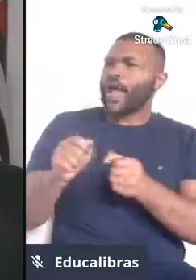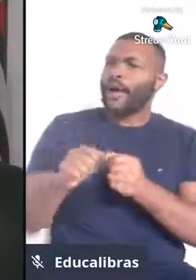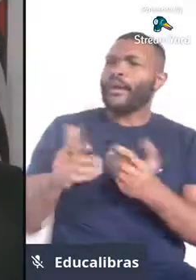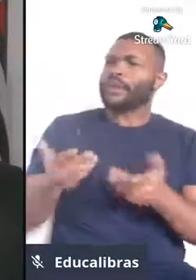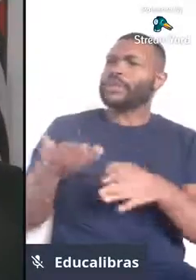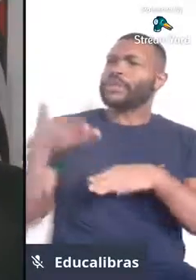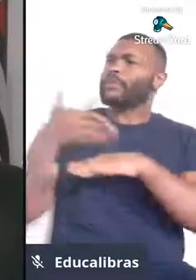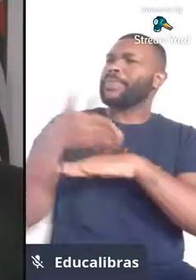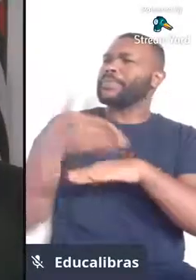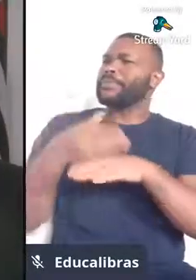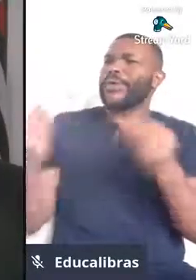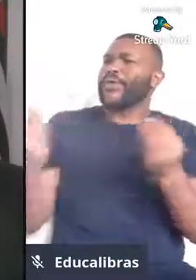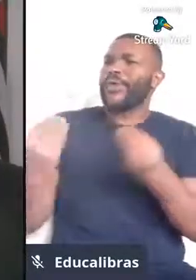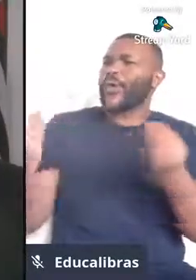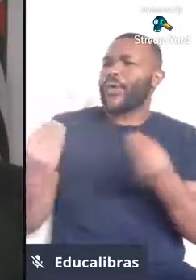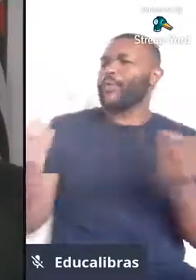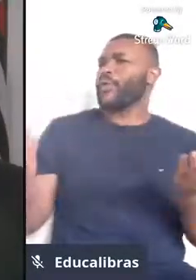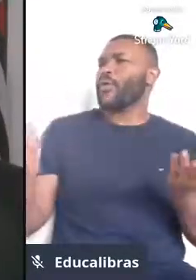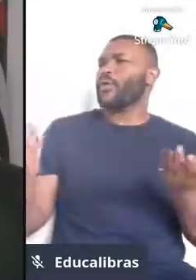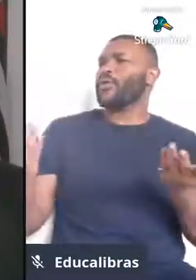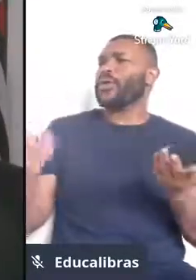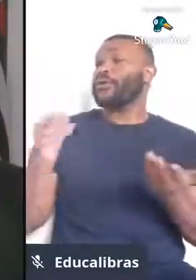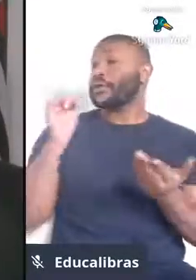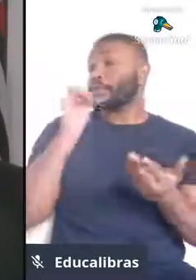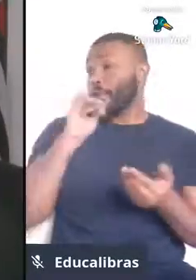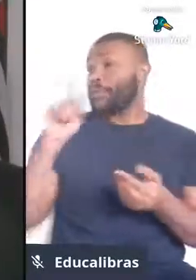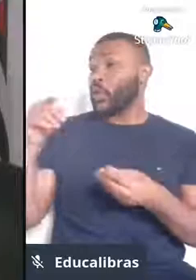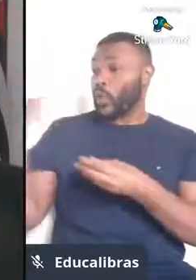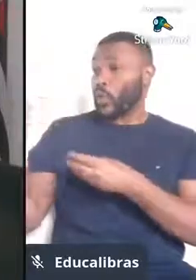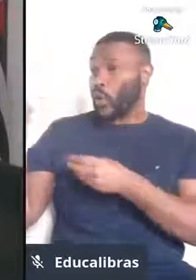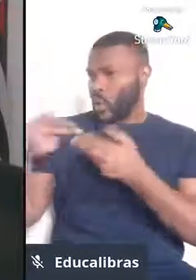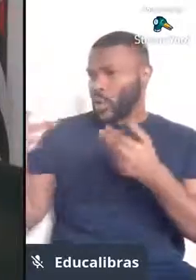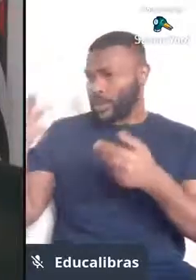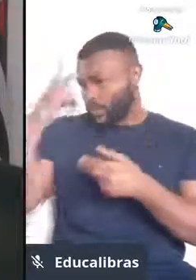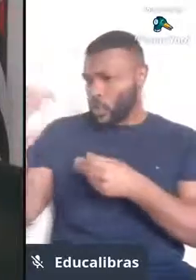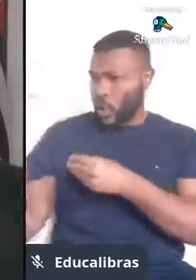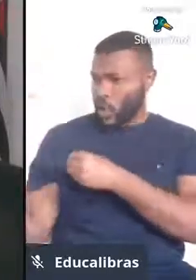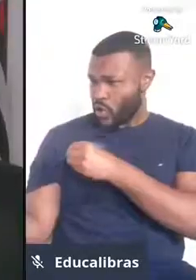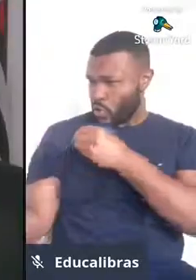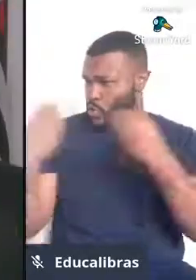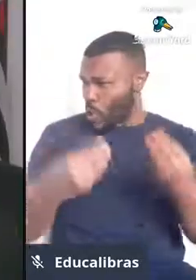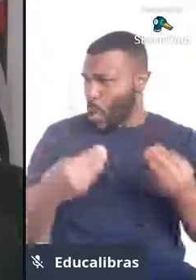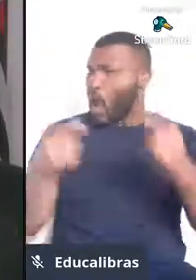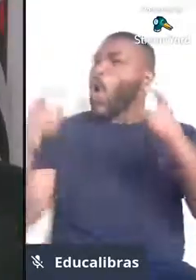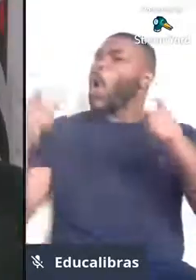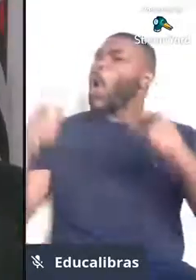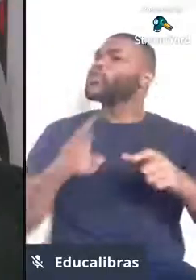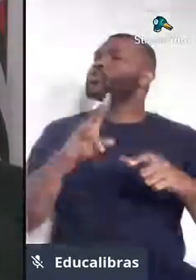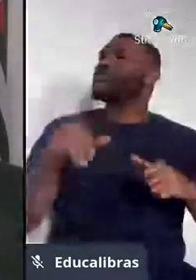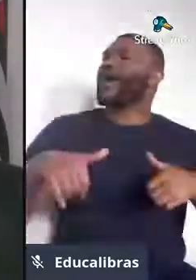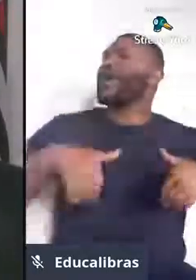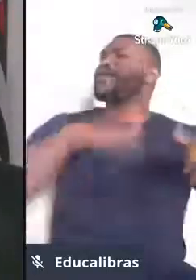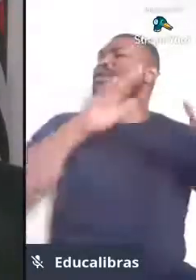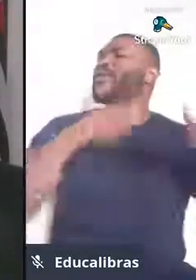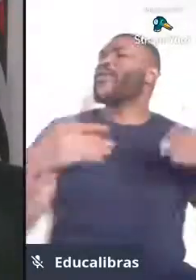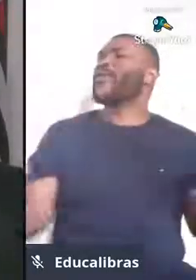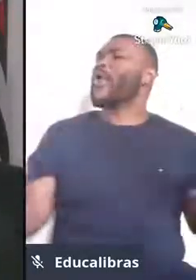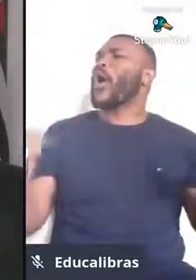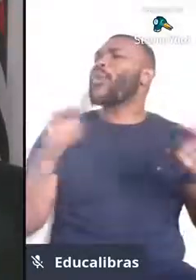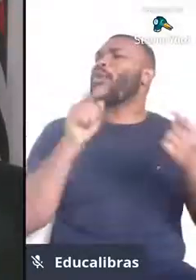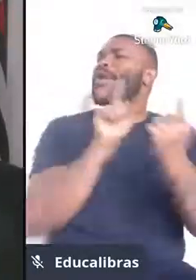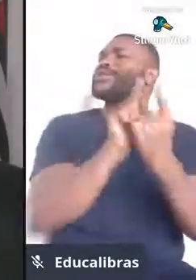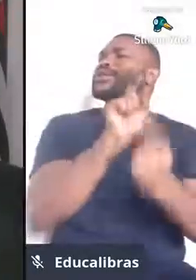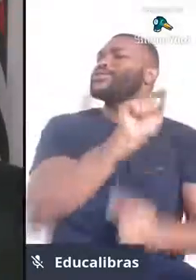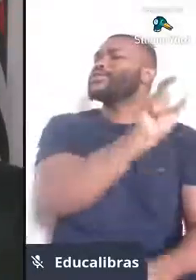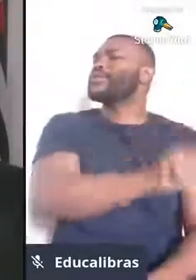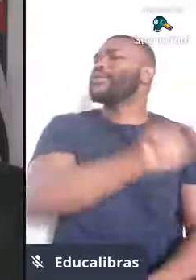processo e para onde vão esses recursos de doação? Qual vai ser o encaminhamento